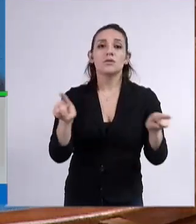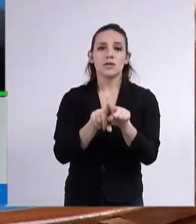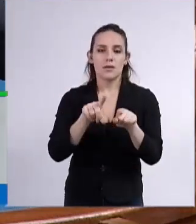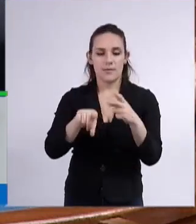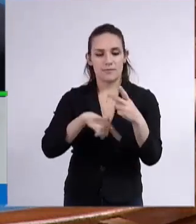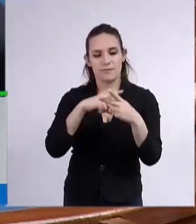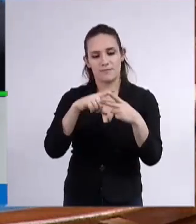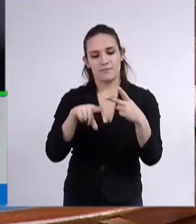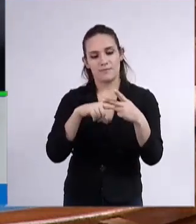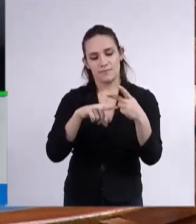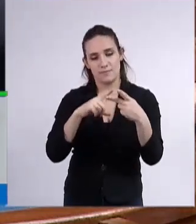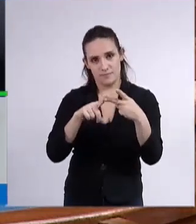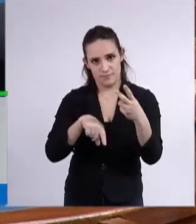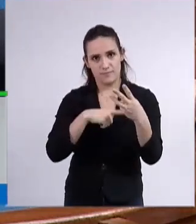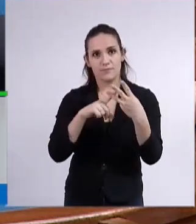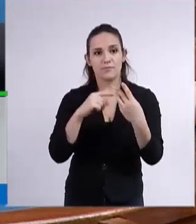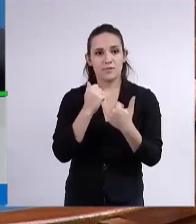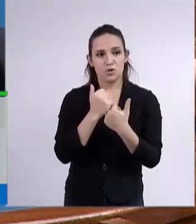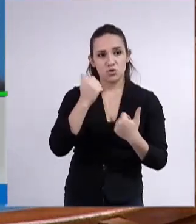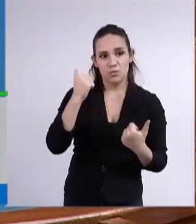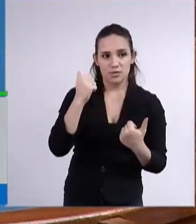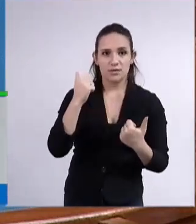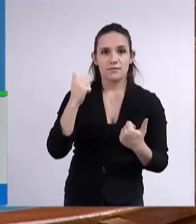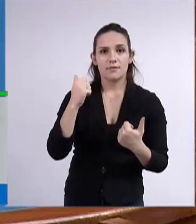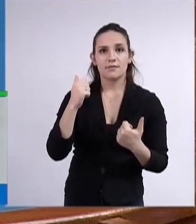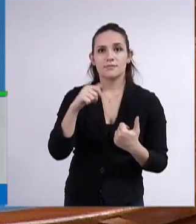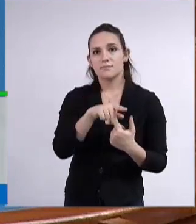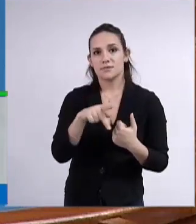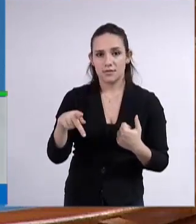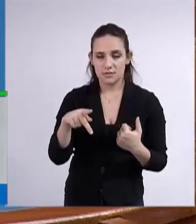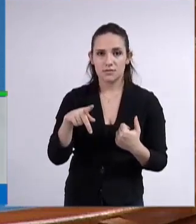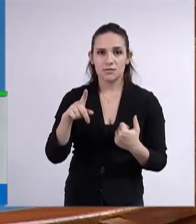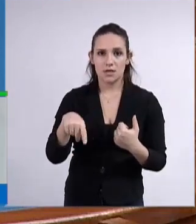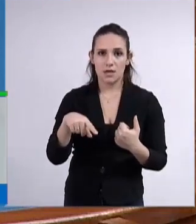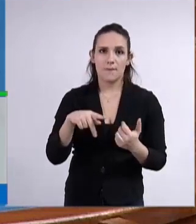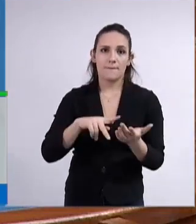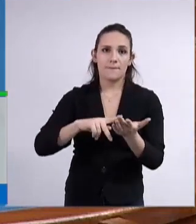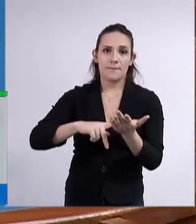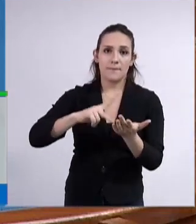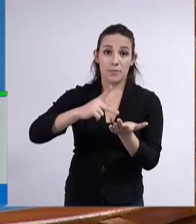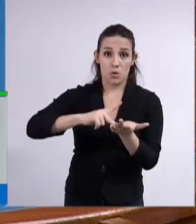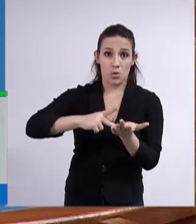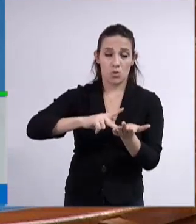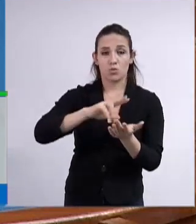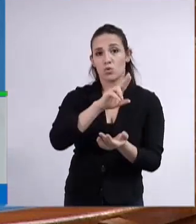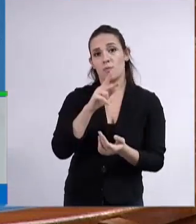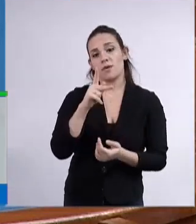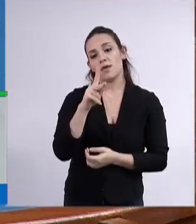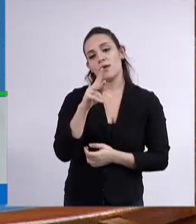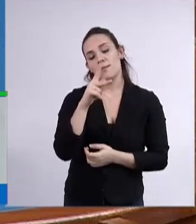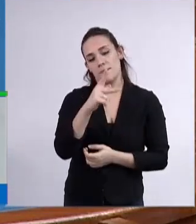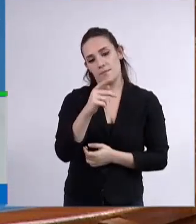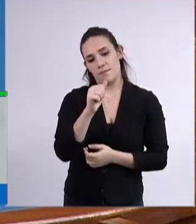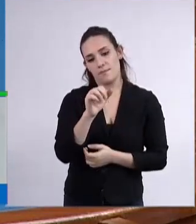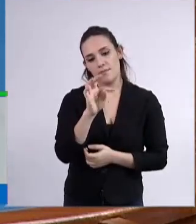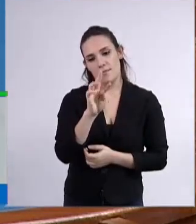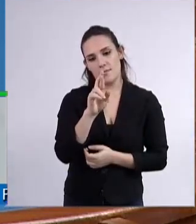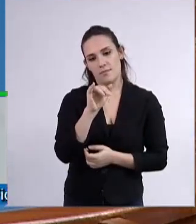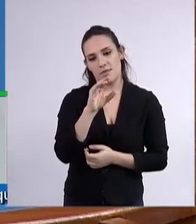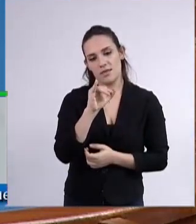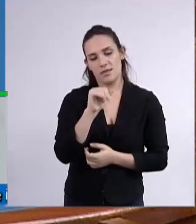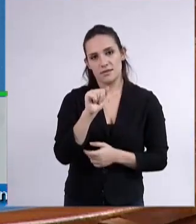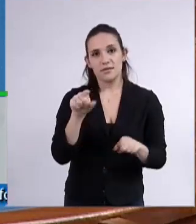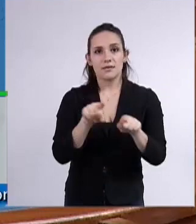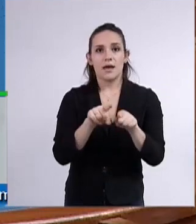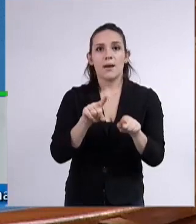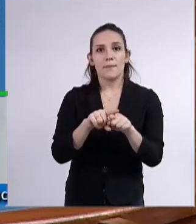da superintendência do PROCON, a senhora Patrícia Amara, da presença da doutora